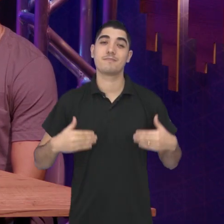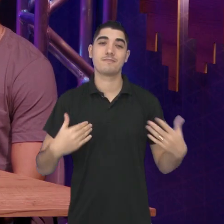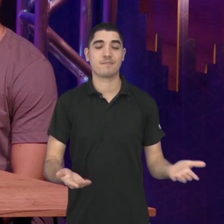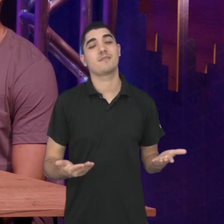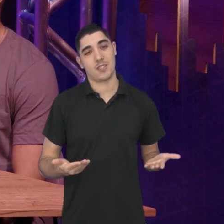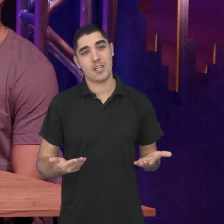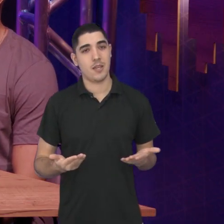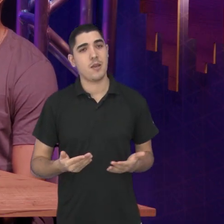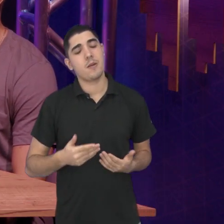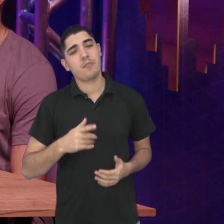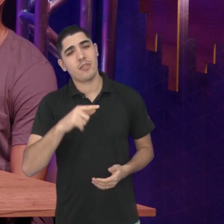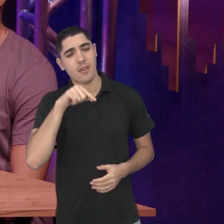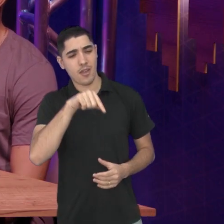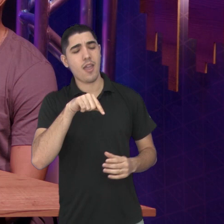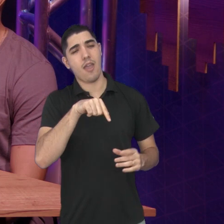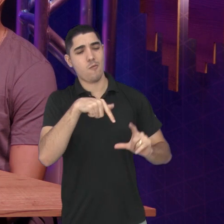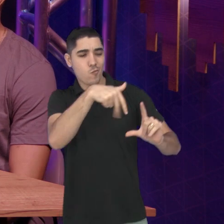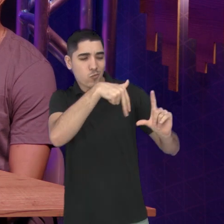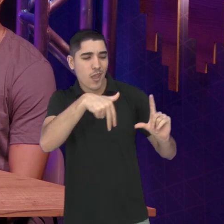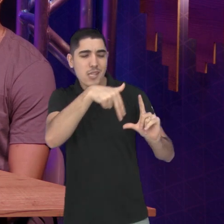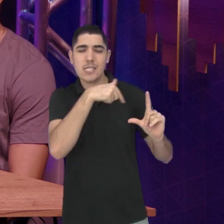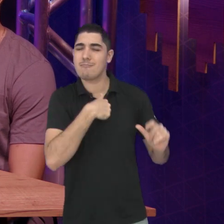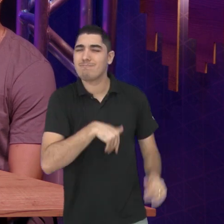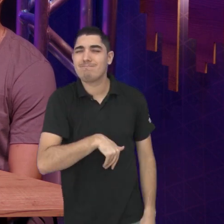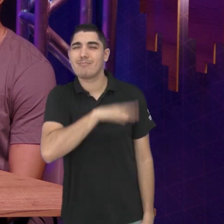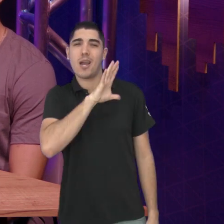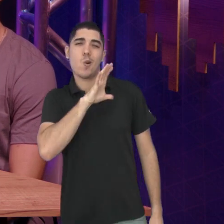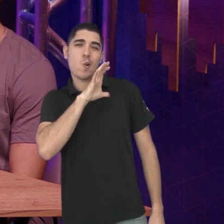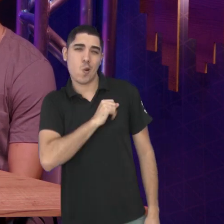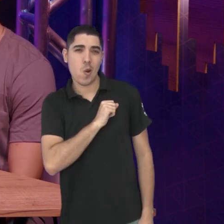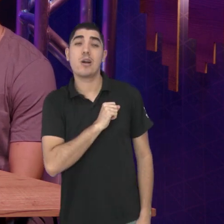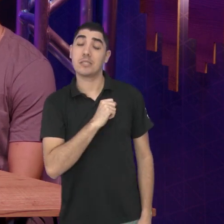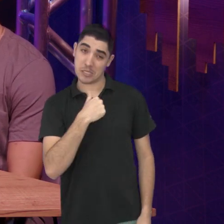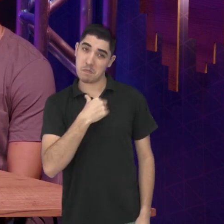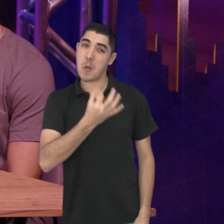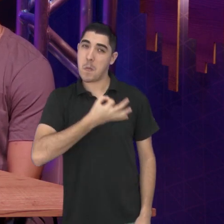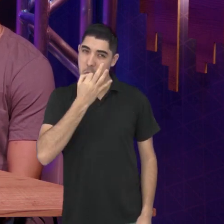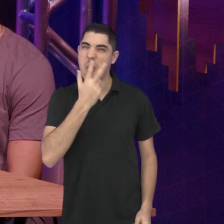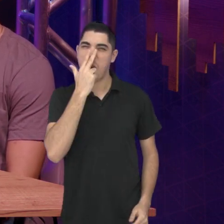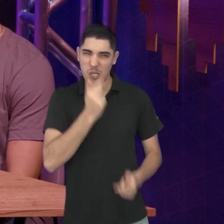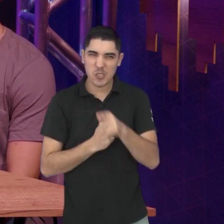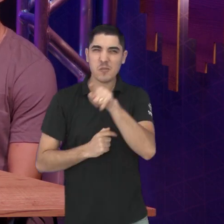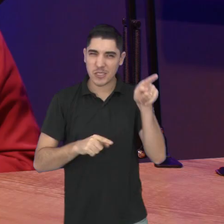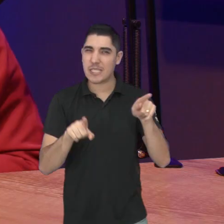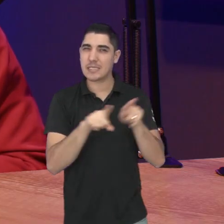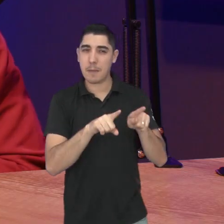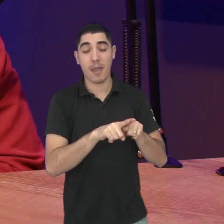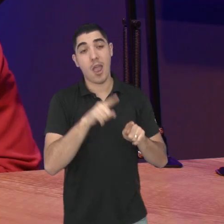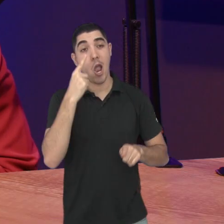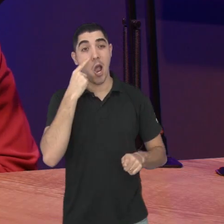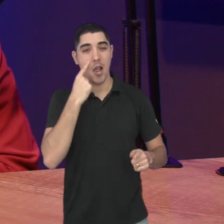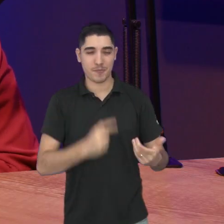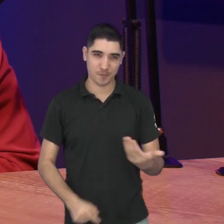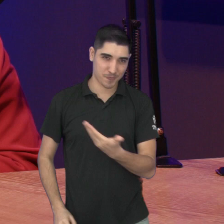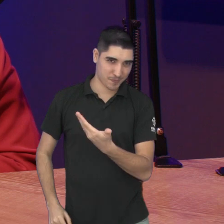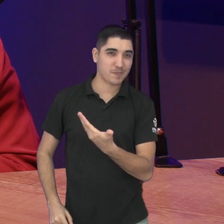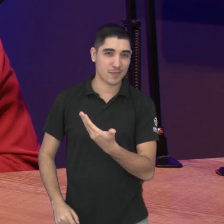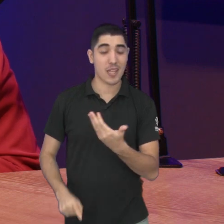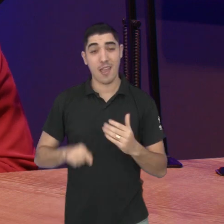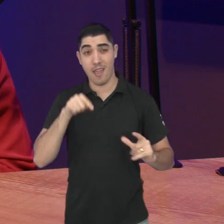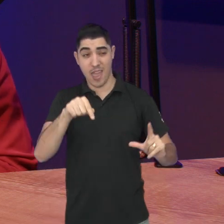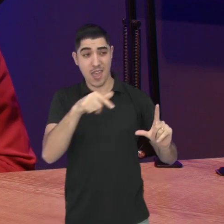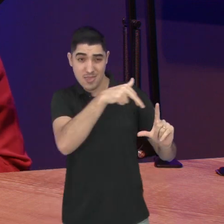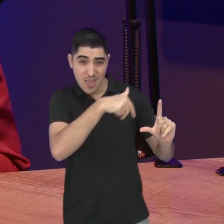É isso, pessoal. E uma das animações que eu mais gosto de assistir, e acredito que muita gente gosta, é A Viagem de Chihiro. Acredito que seja uma